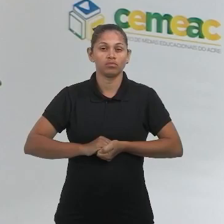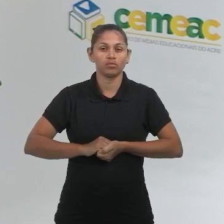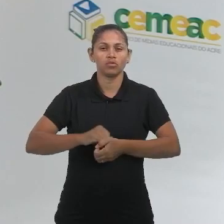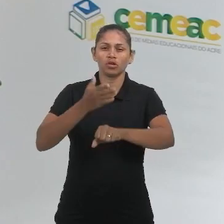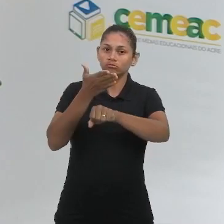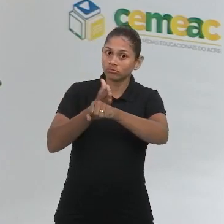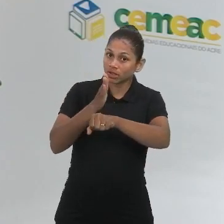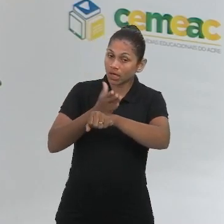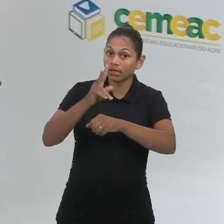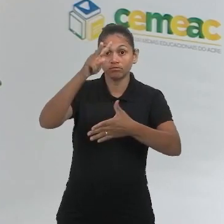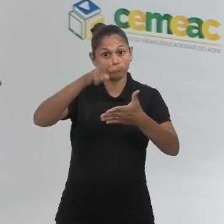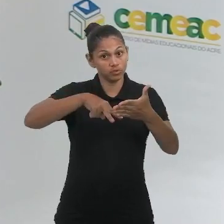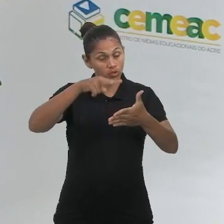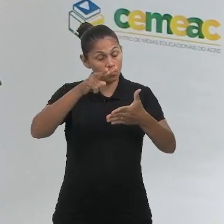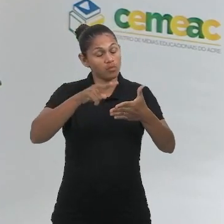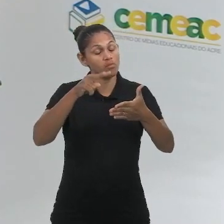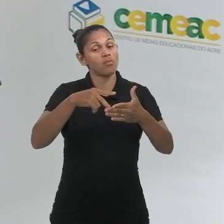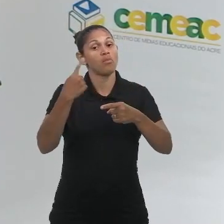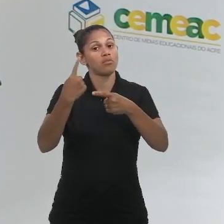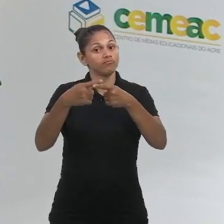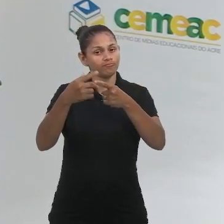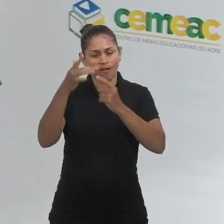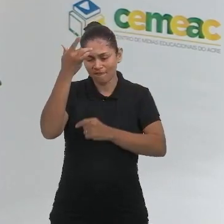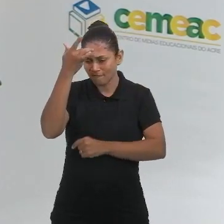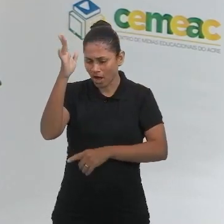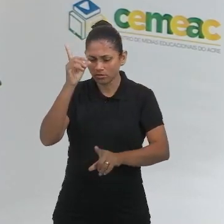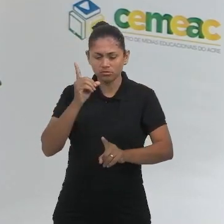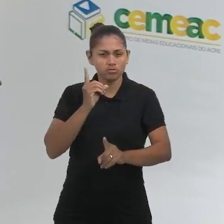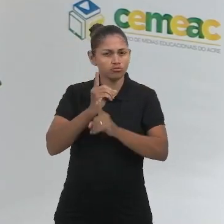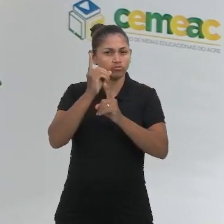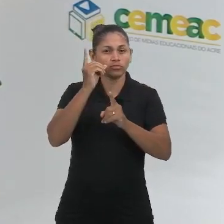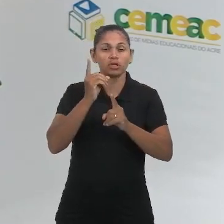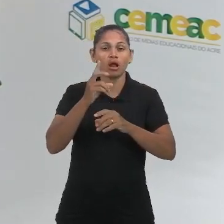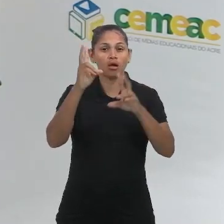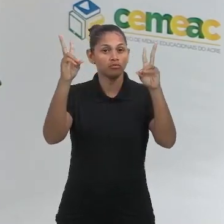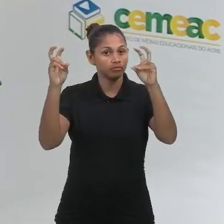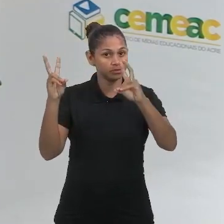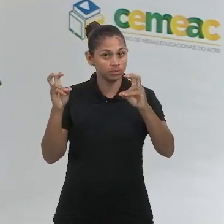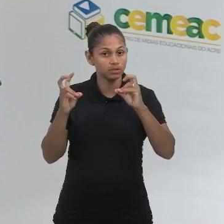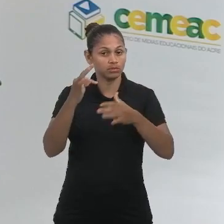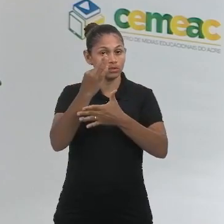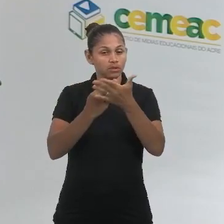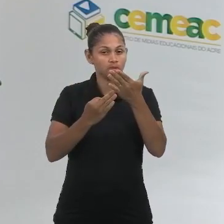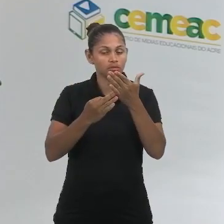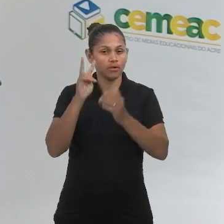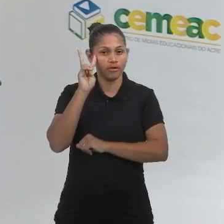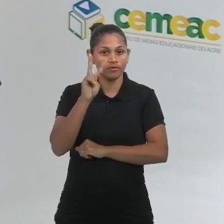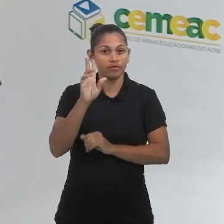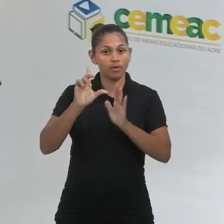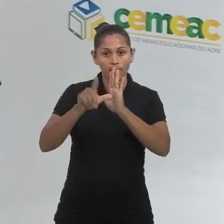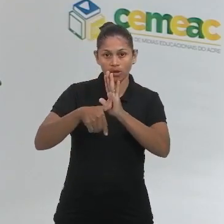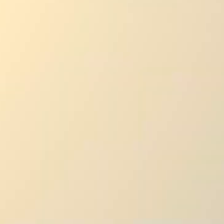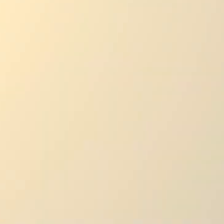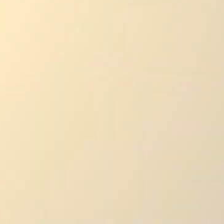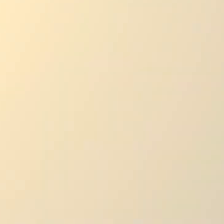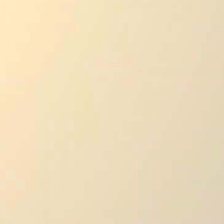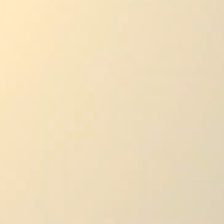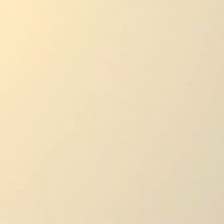Treine leitura, porque isso facilita você encontrar o tema central do texto e nos vemos na próxima aula.